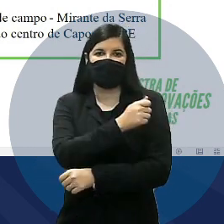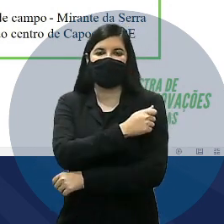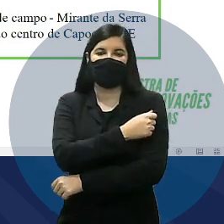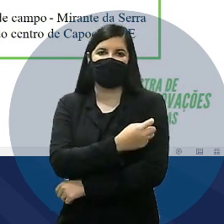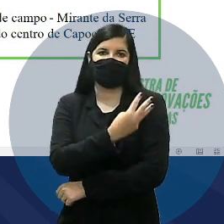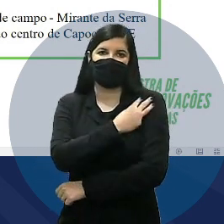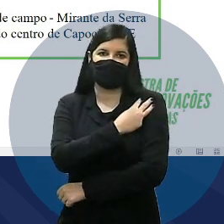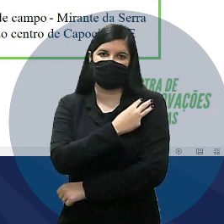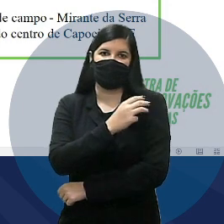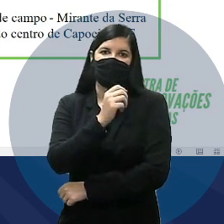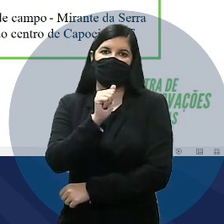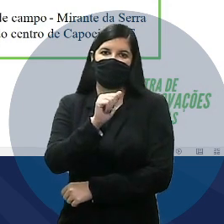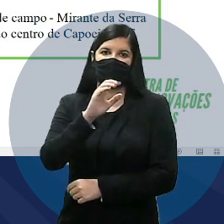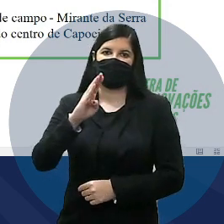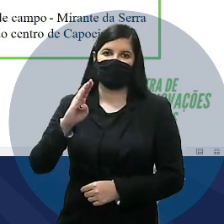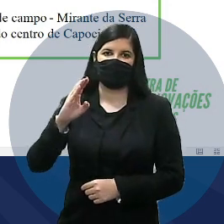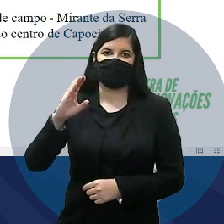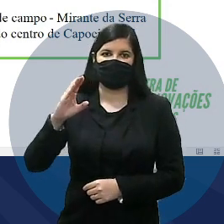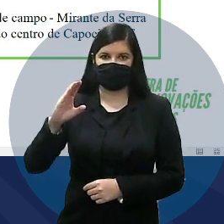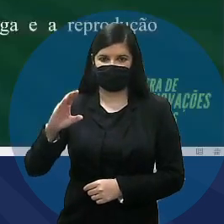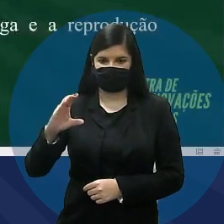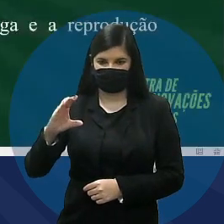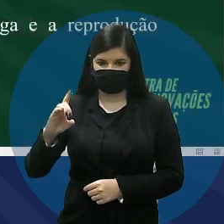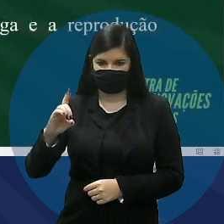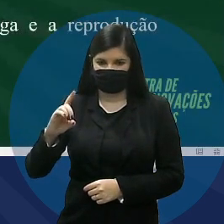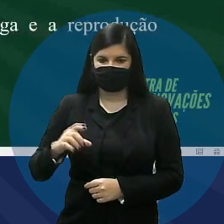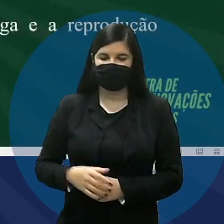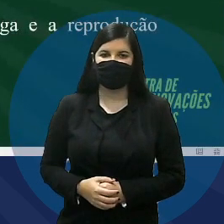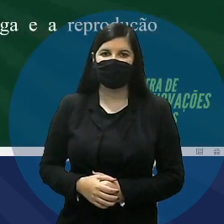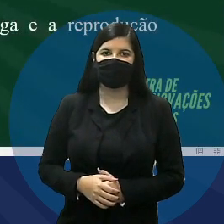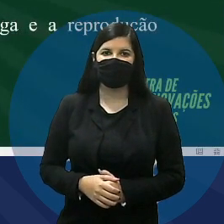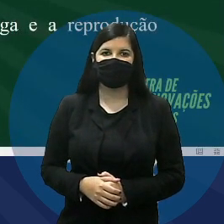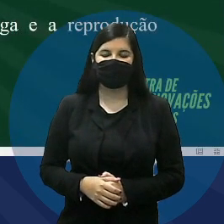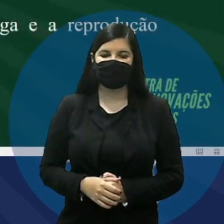e D. Pode passar.